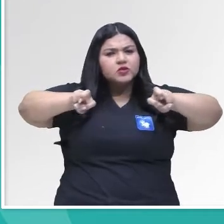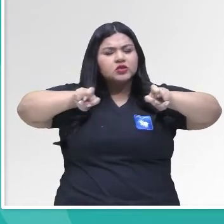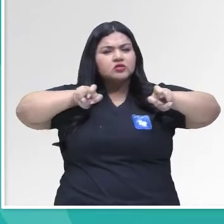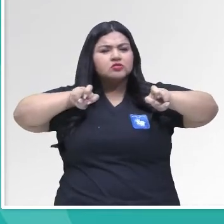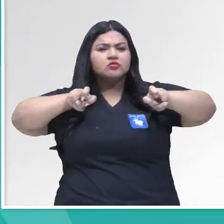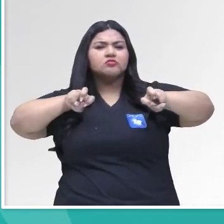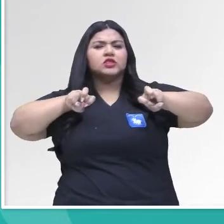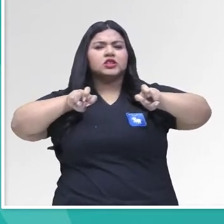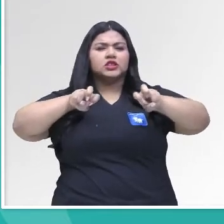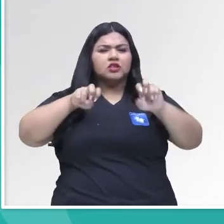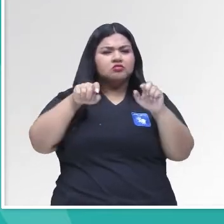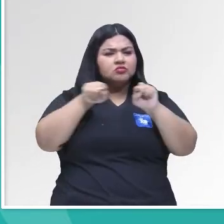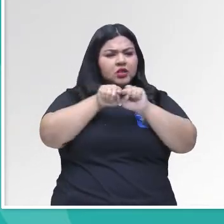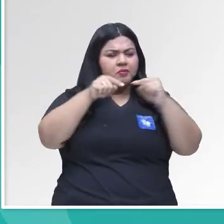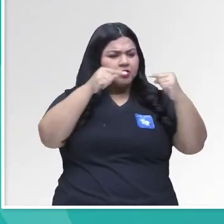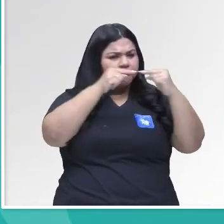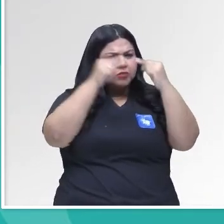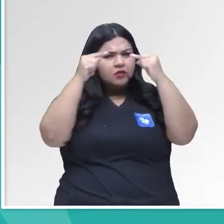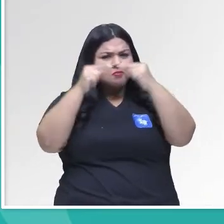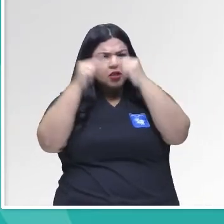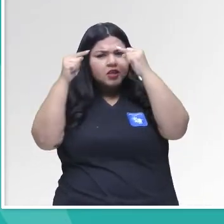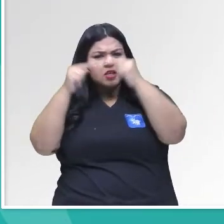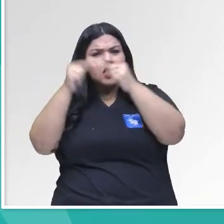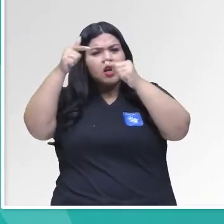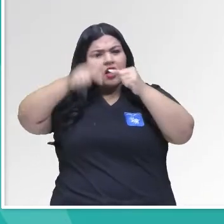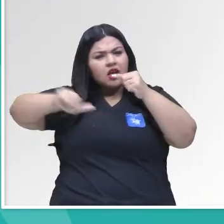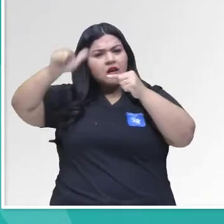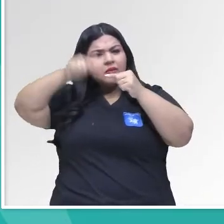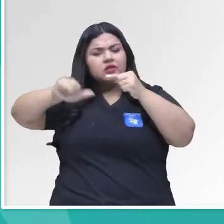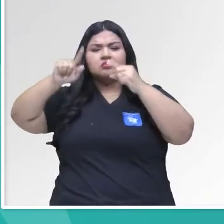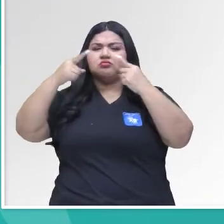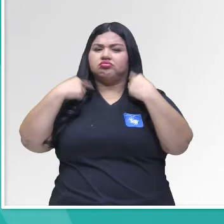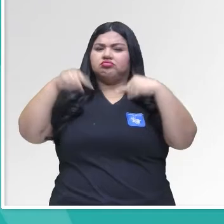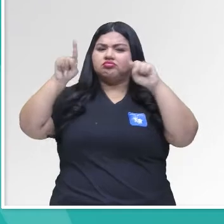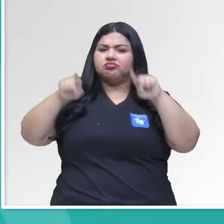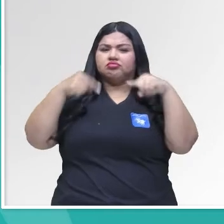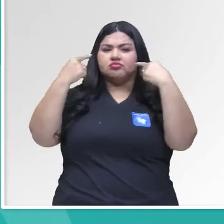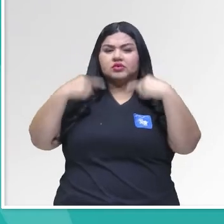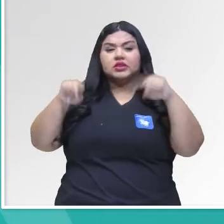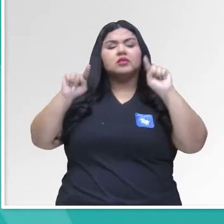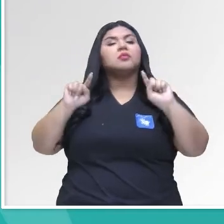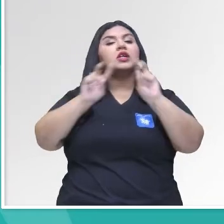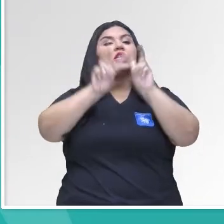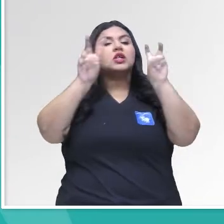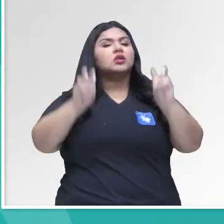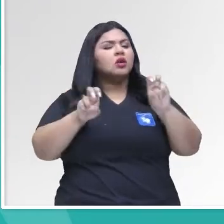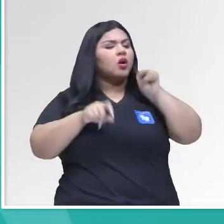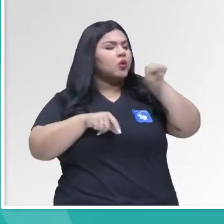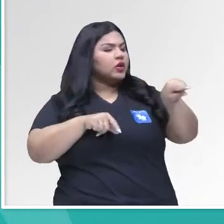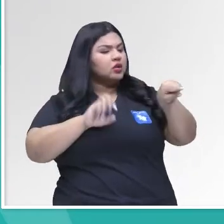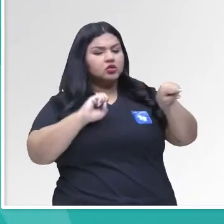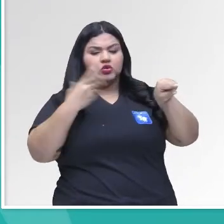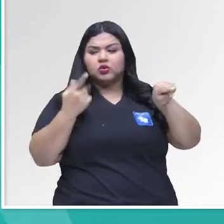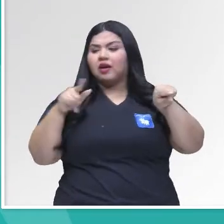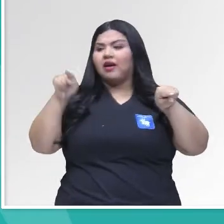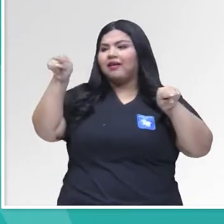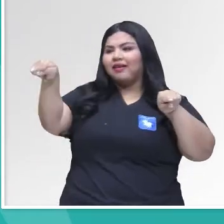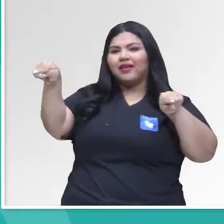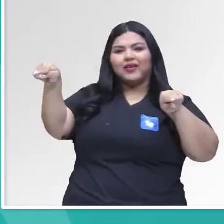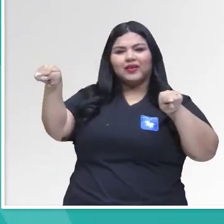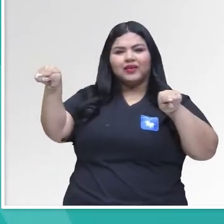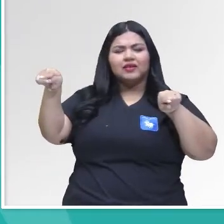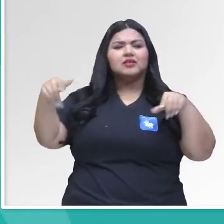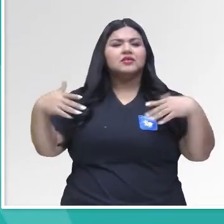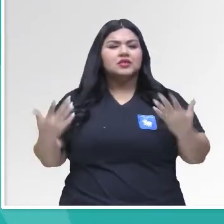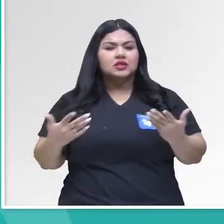as rimas, repetições e a musicalidade. Agora o título é Ou Isto ou Aquilo.